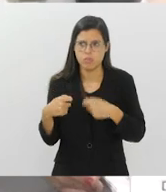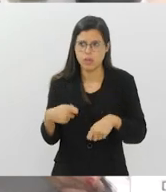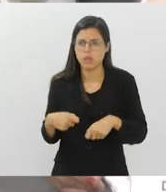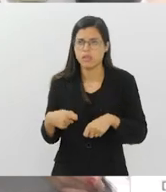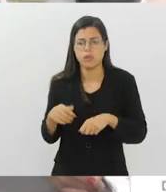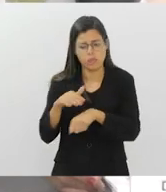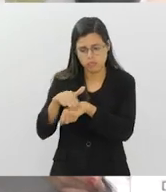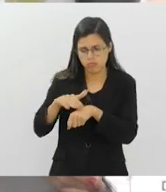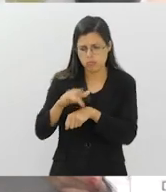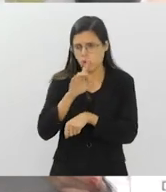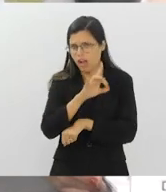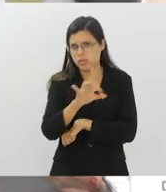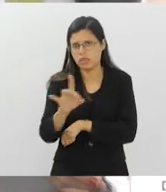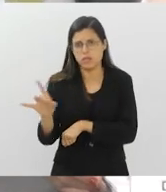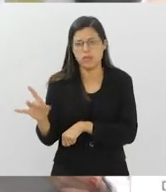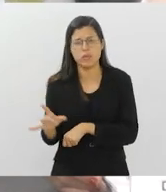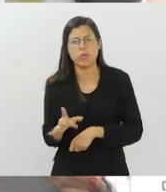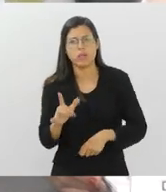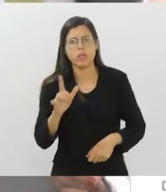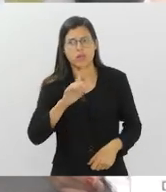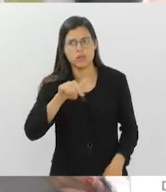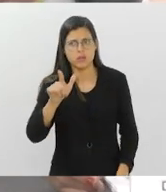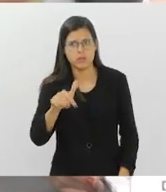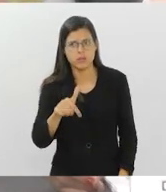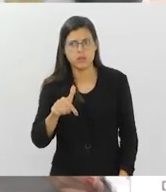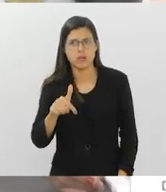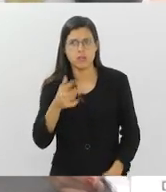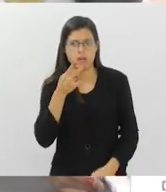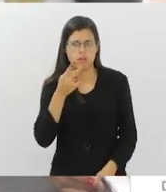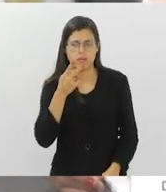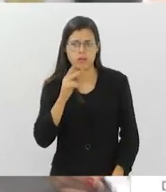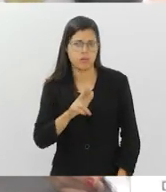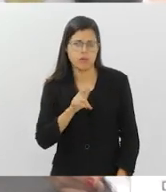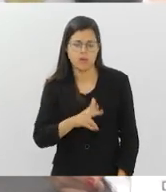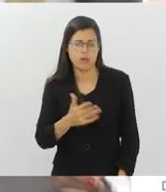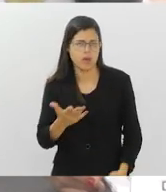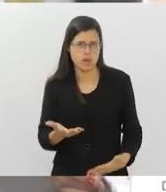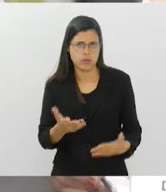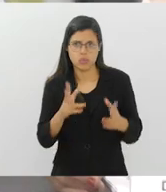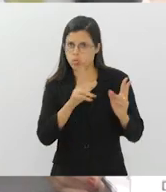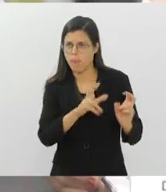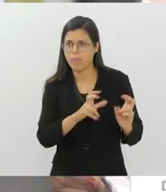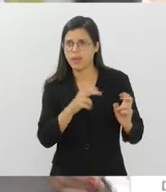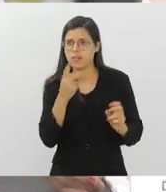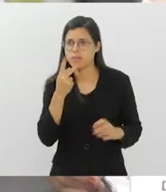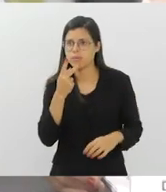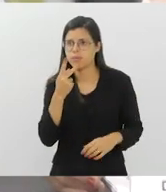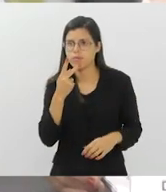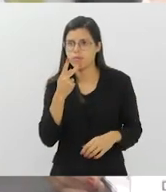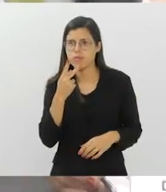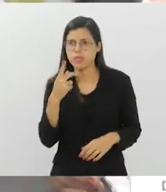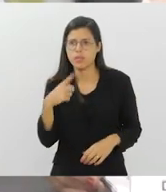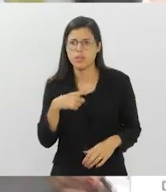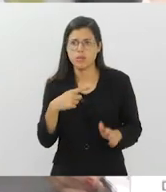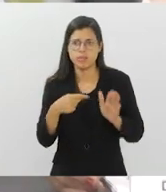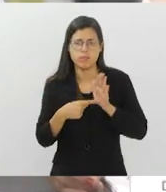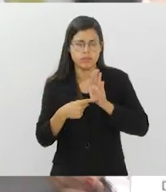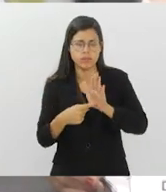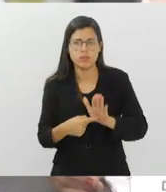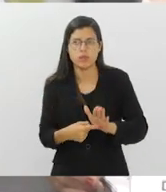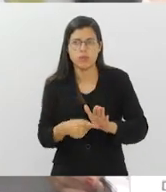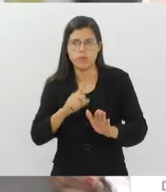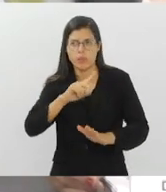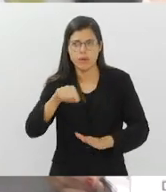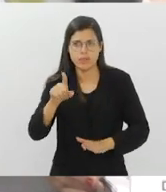estão sendo cancelados indevidamente. O que a gente está dizendo não é isso. Está dizendo o seguinte, nós temos evidências que o cancelamento